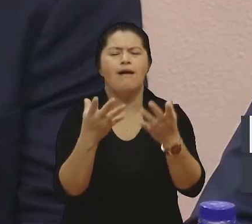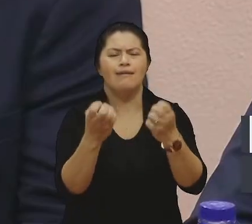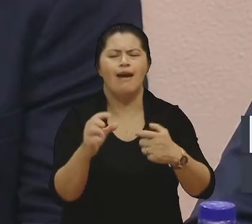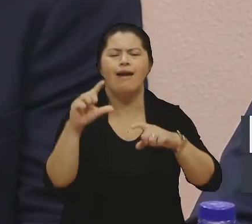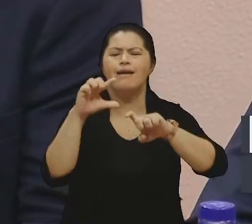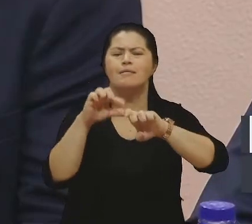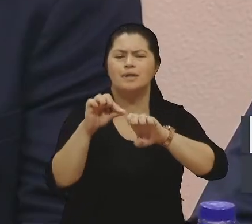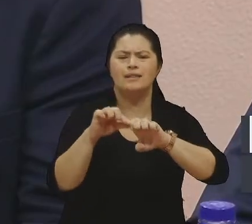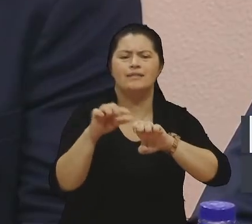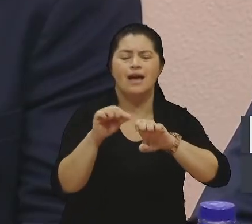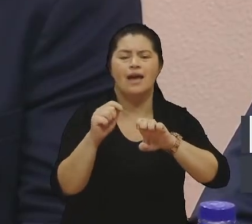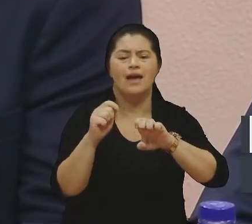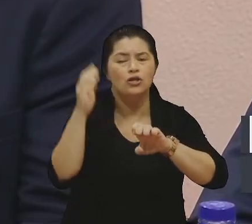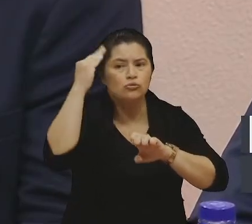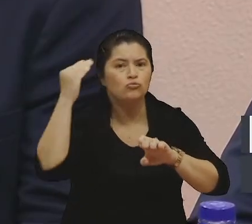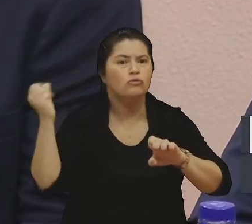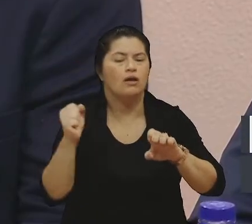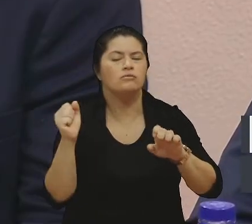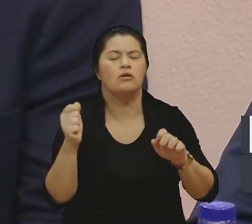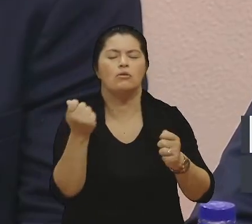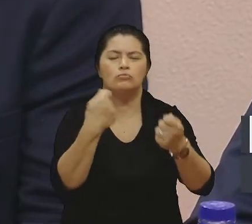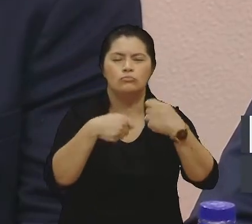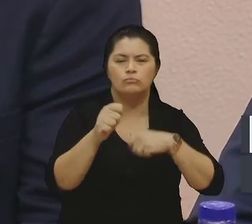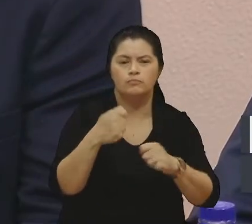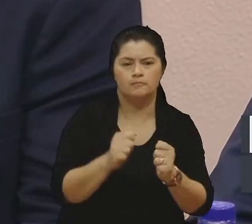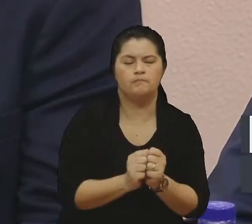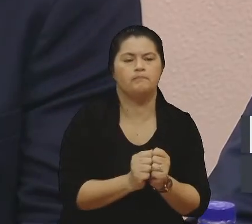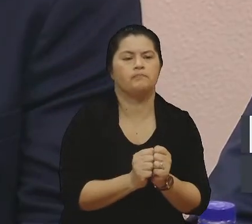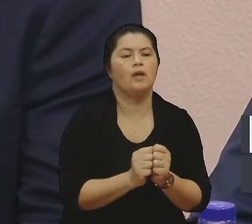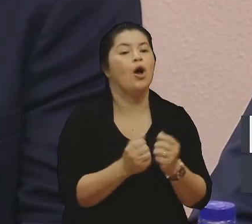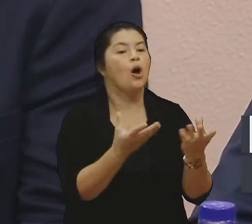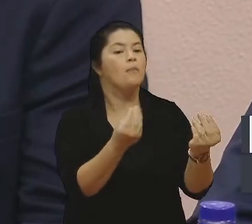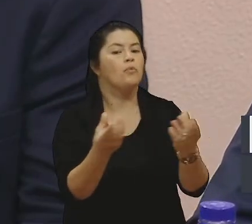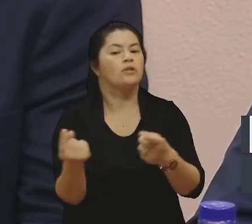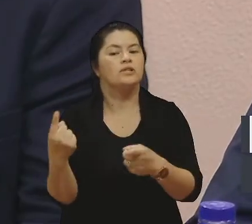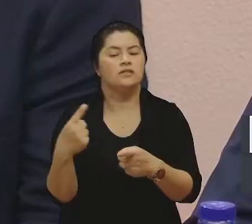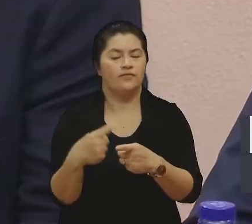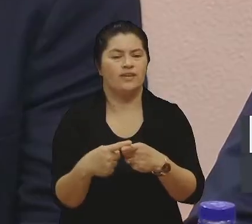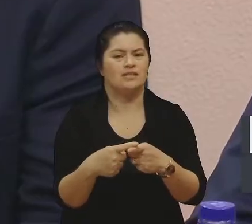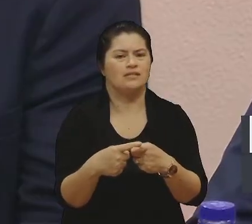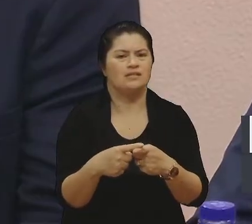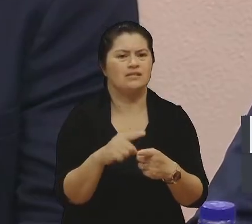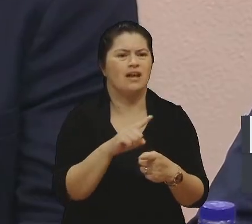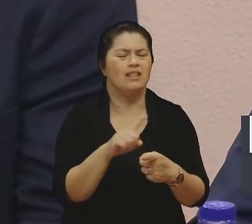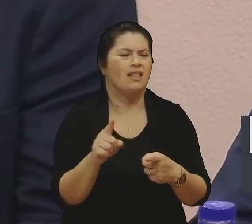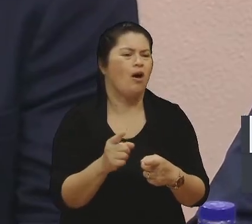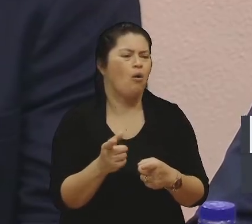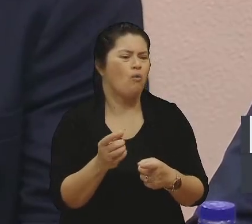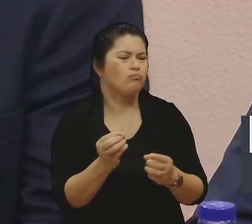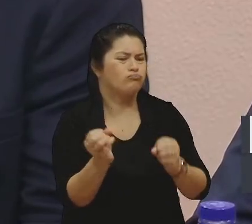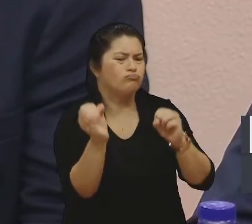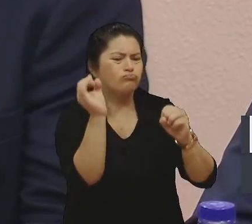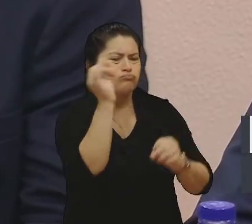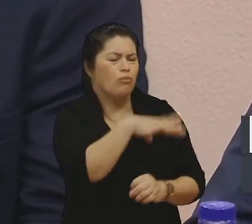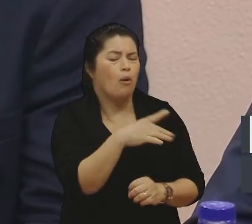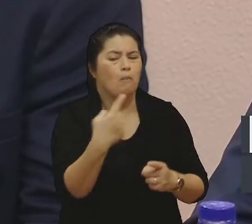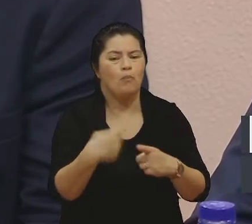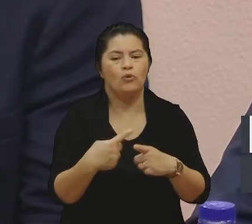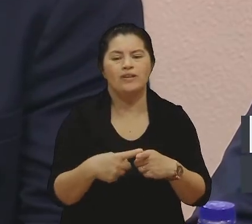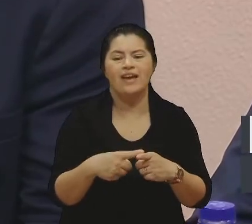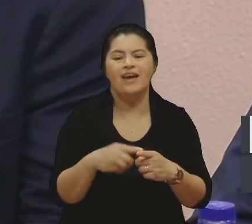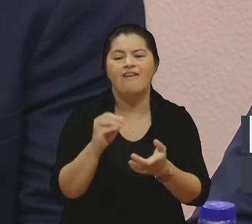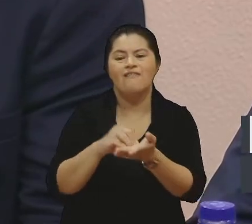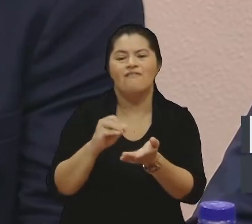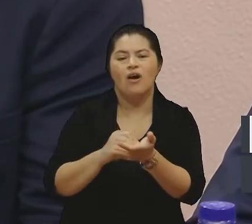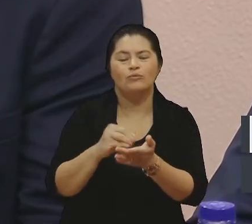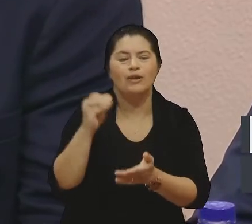tenham sucesso nos seus negócios. Então, muitas vezes, alguns negócios acabam não dando certo por falta de conhecimento. E